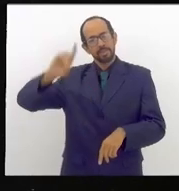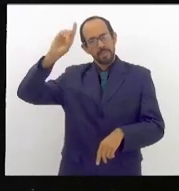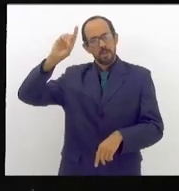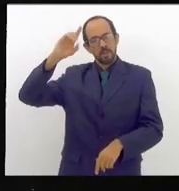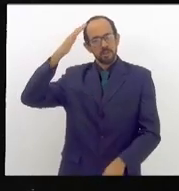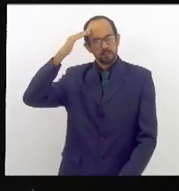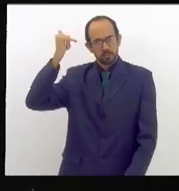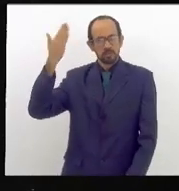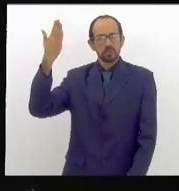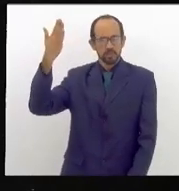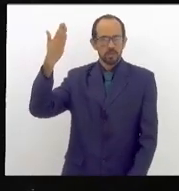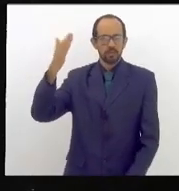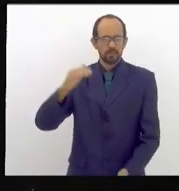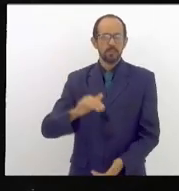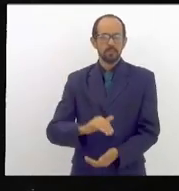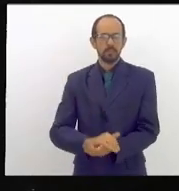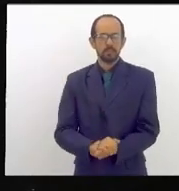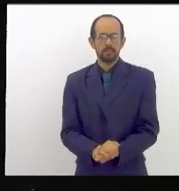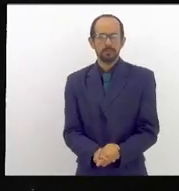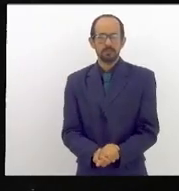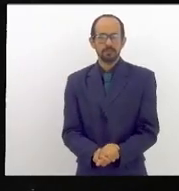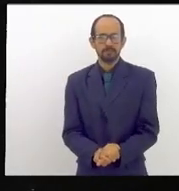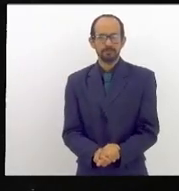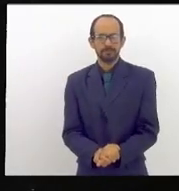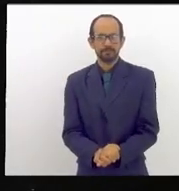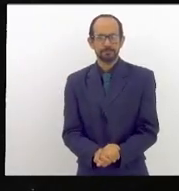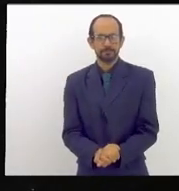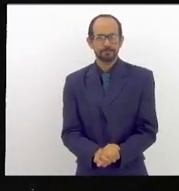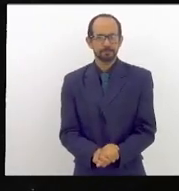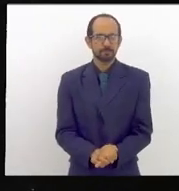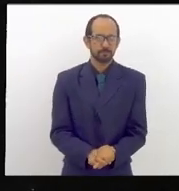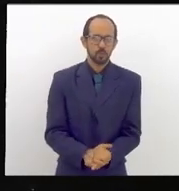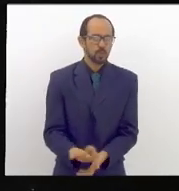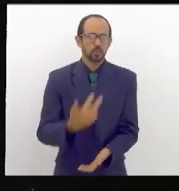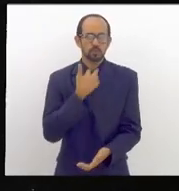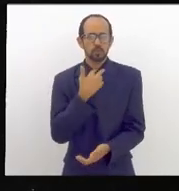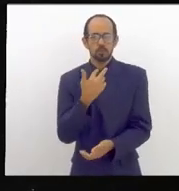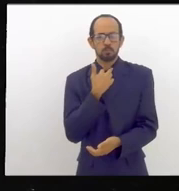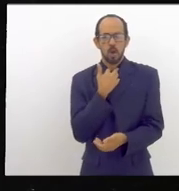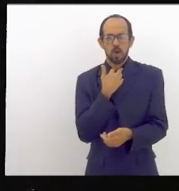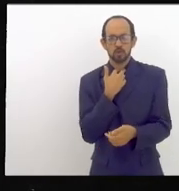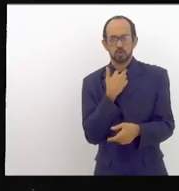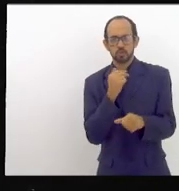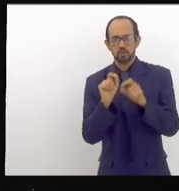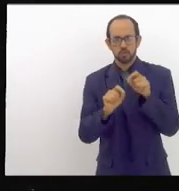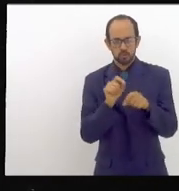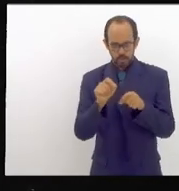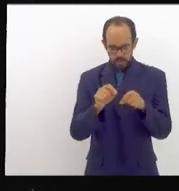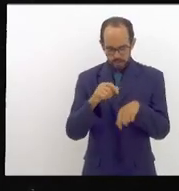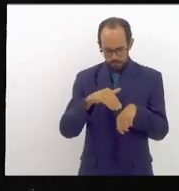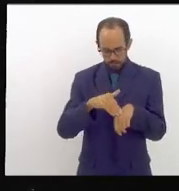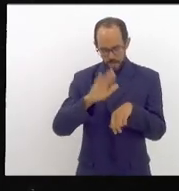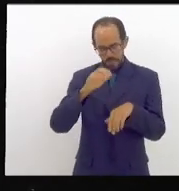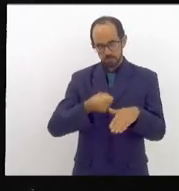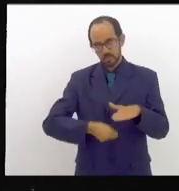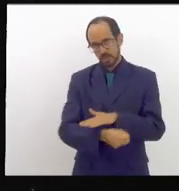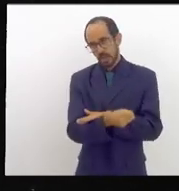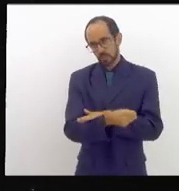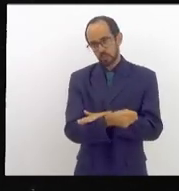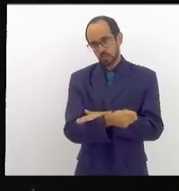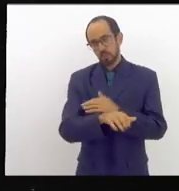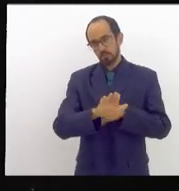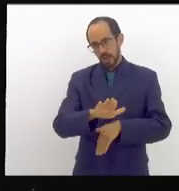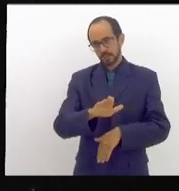esteve Deputado Daniel eu digo que eu não posso ter mais mandato Mas a minha voz Continuará